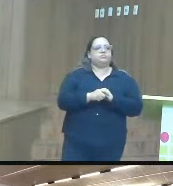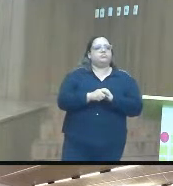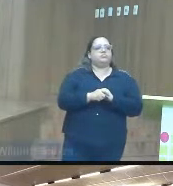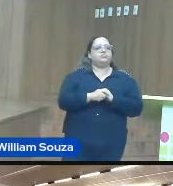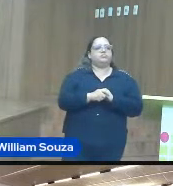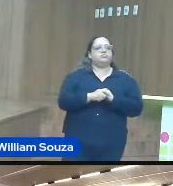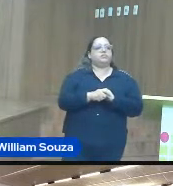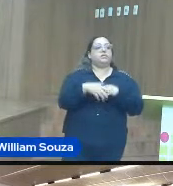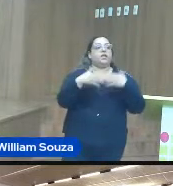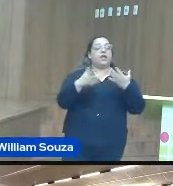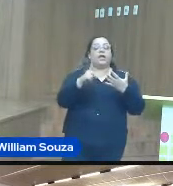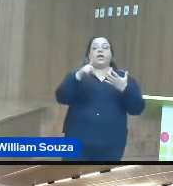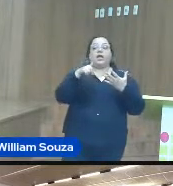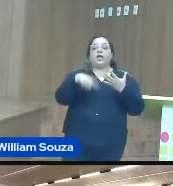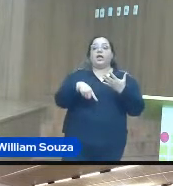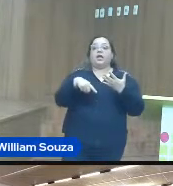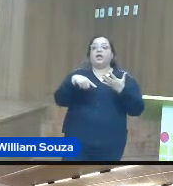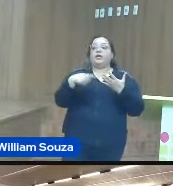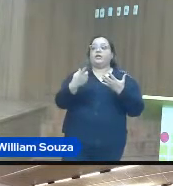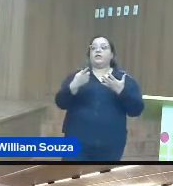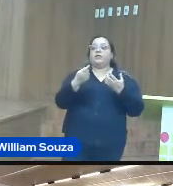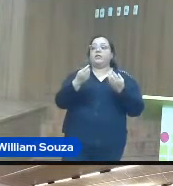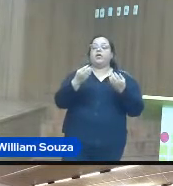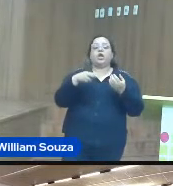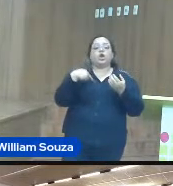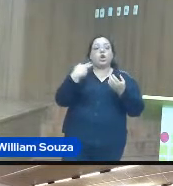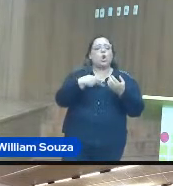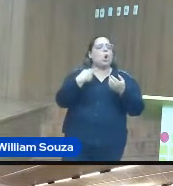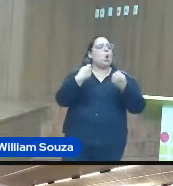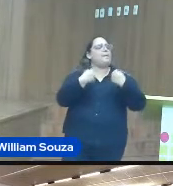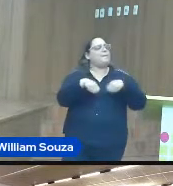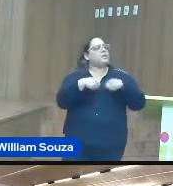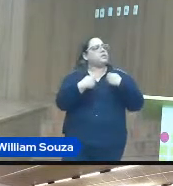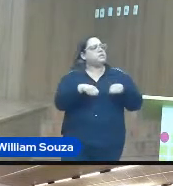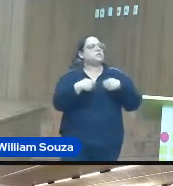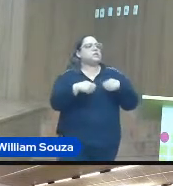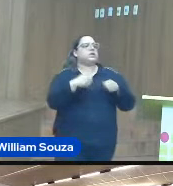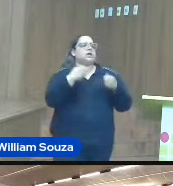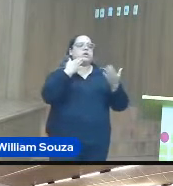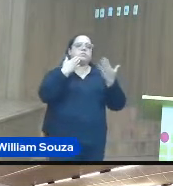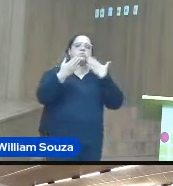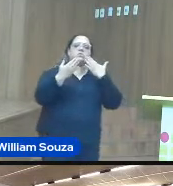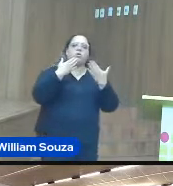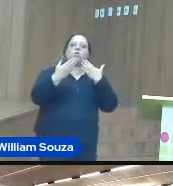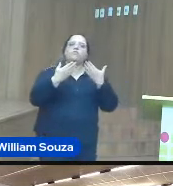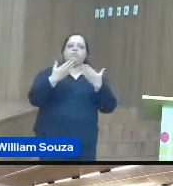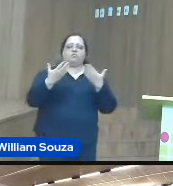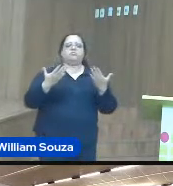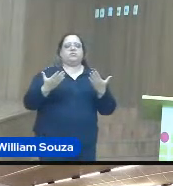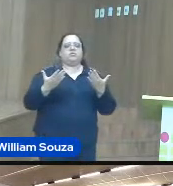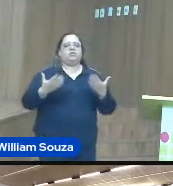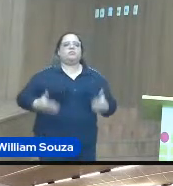E isso é uma coisa assim que a gente precisa conversar a respeito. E